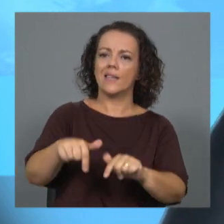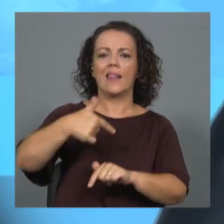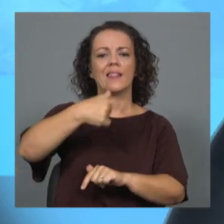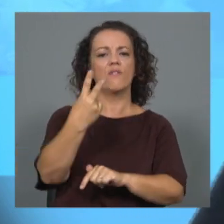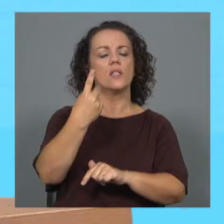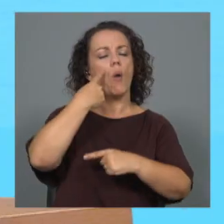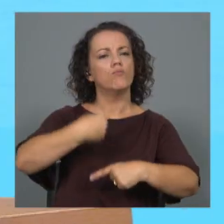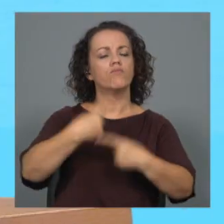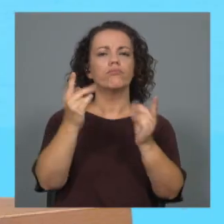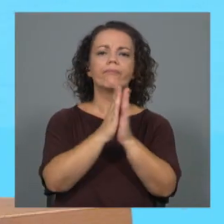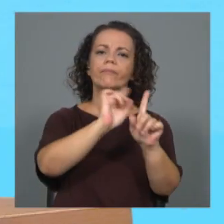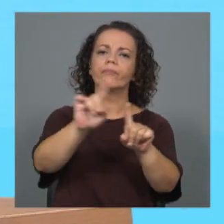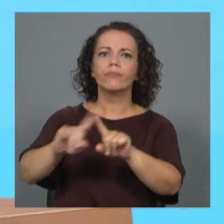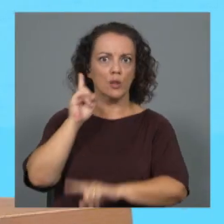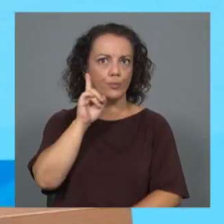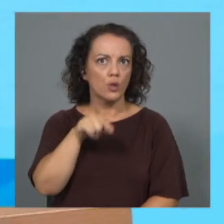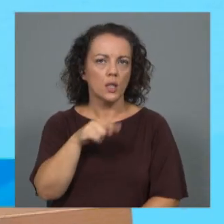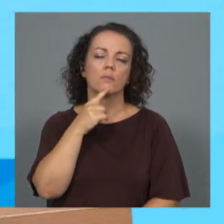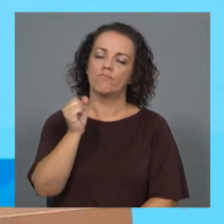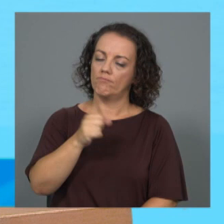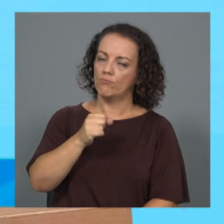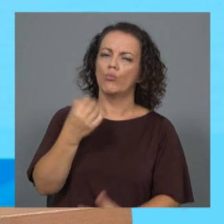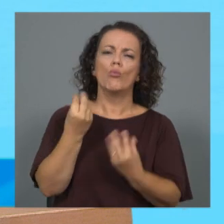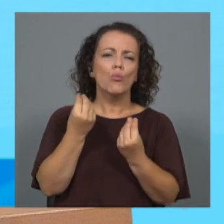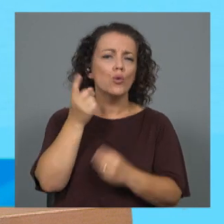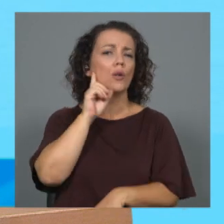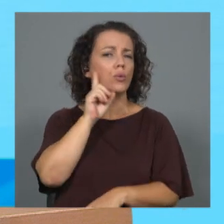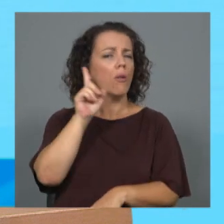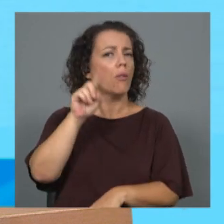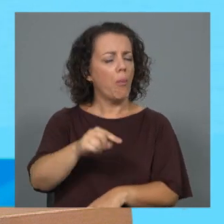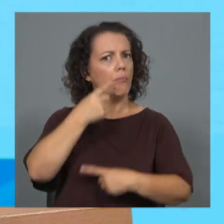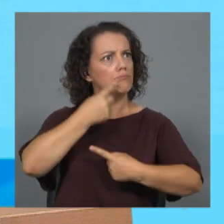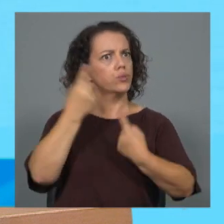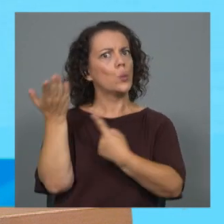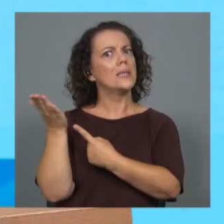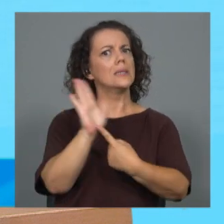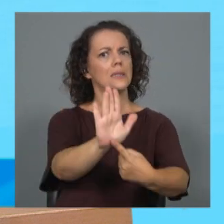pública. Sim, importantíssimo. Importantíssimo e exemplar.